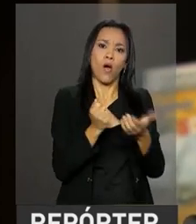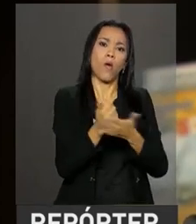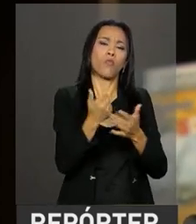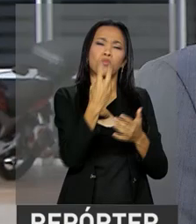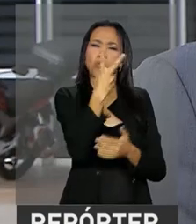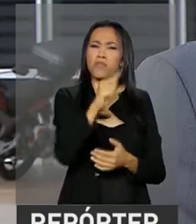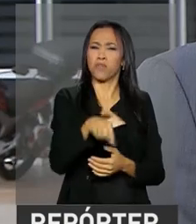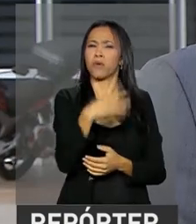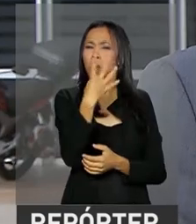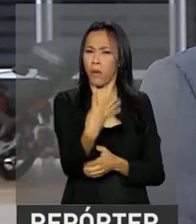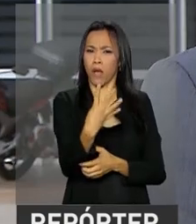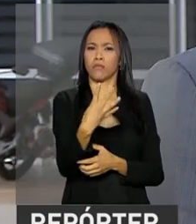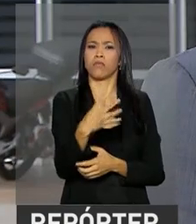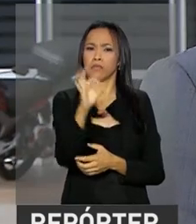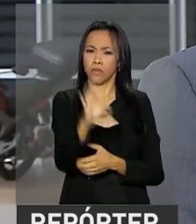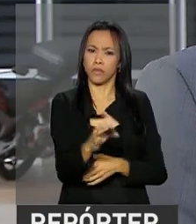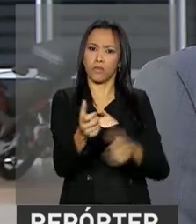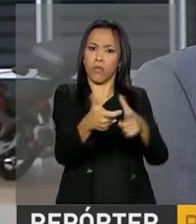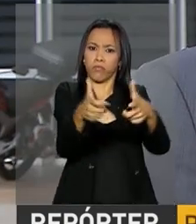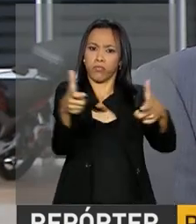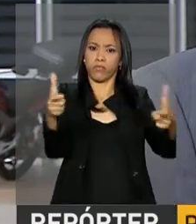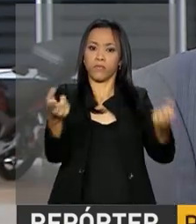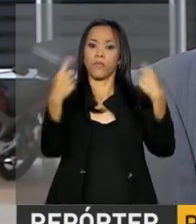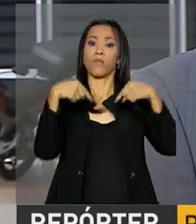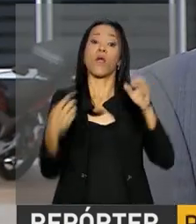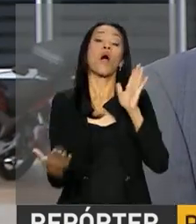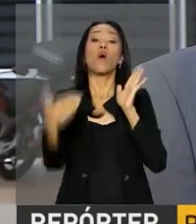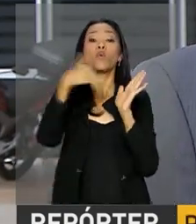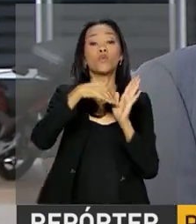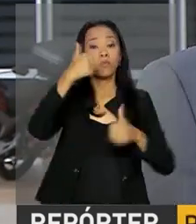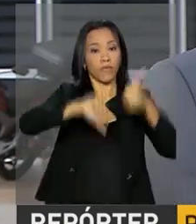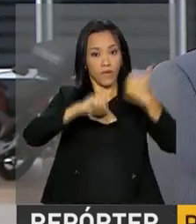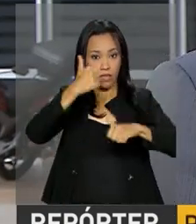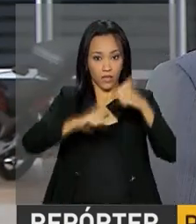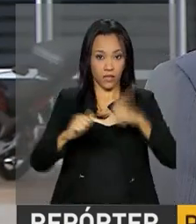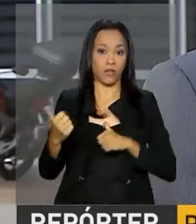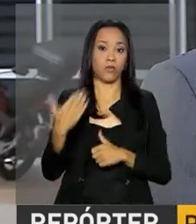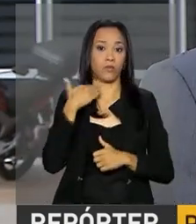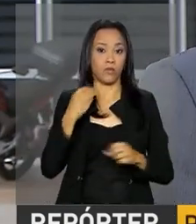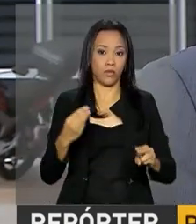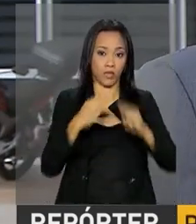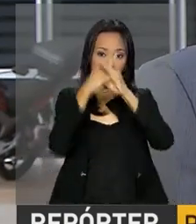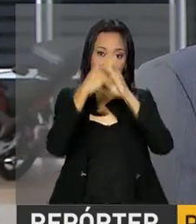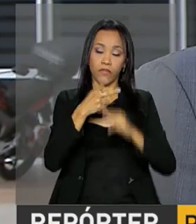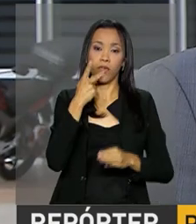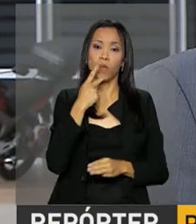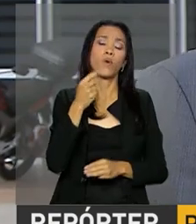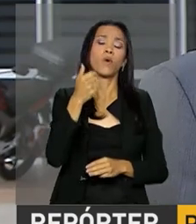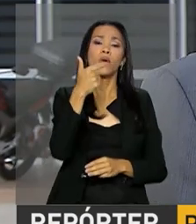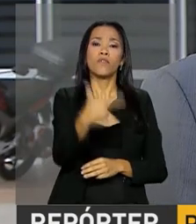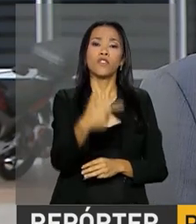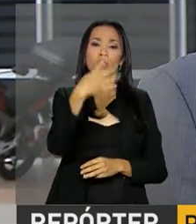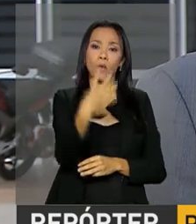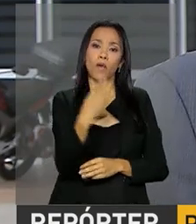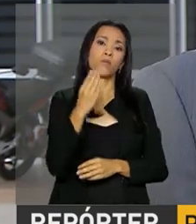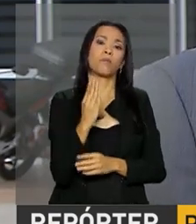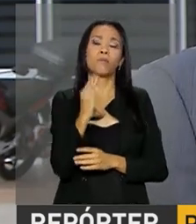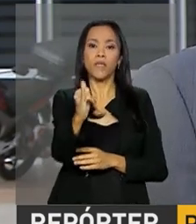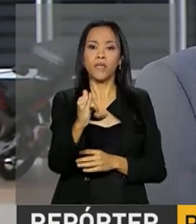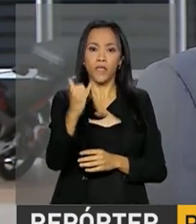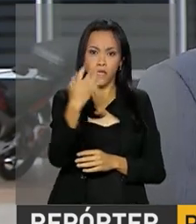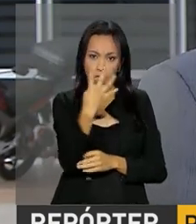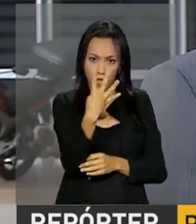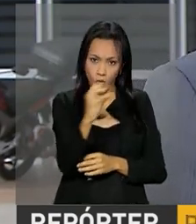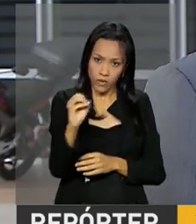2,4. O último balanço da Caixa Econômica Federal da semana passada registra que 24 bilhões e